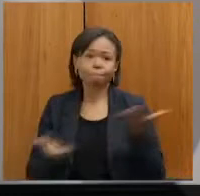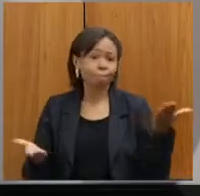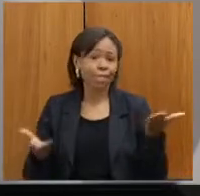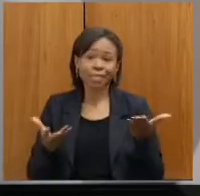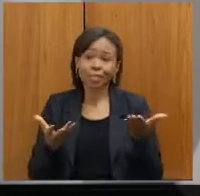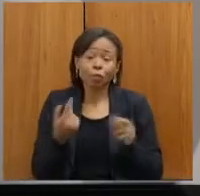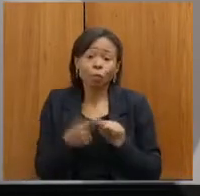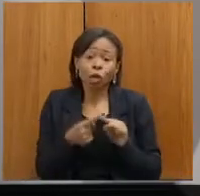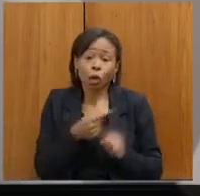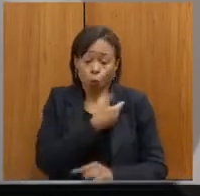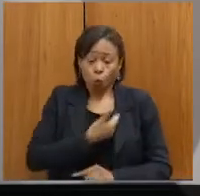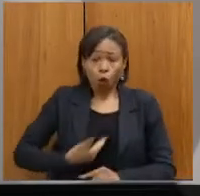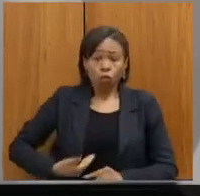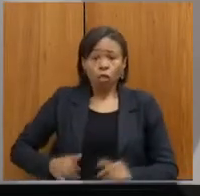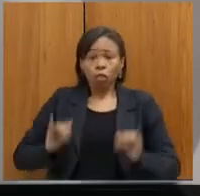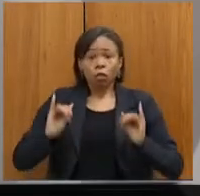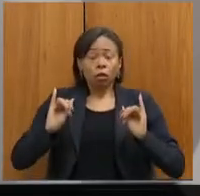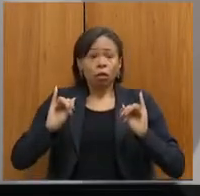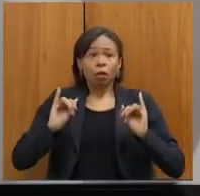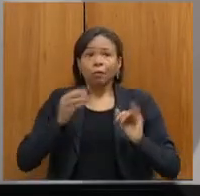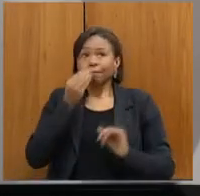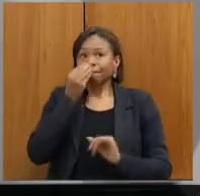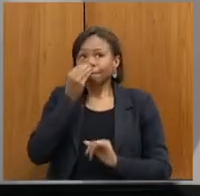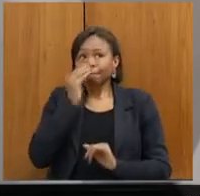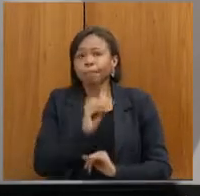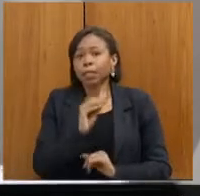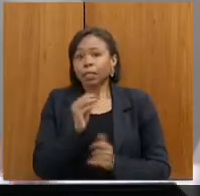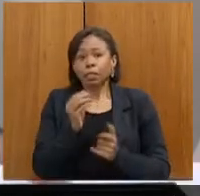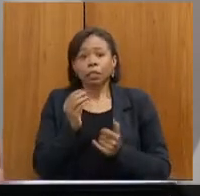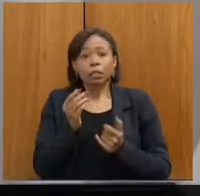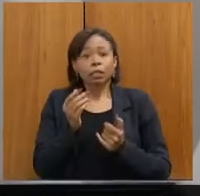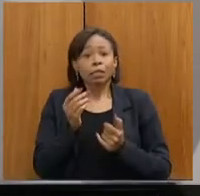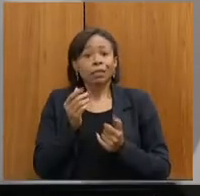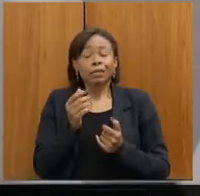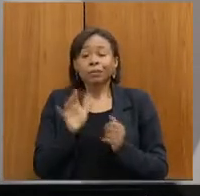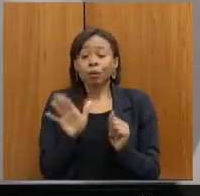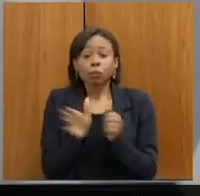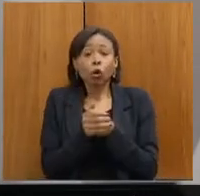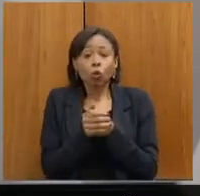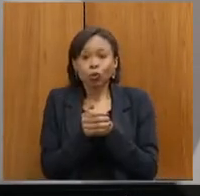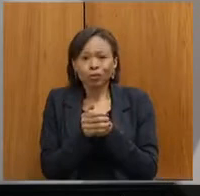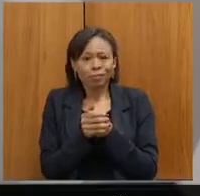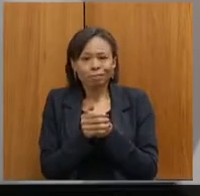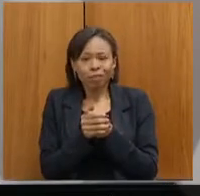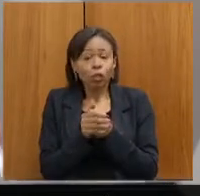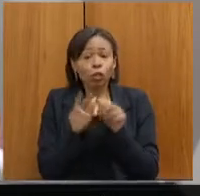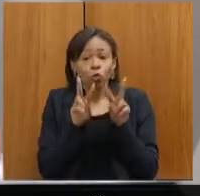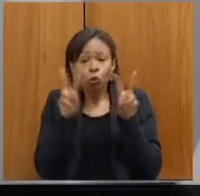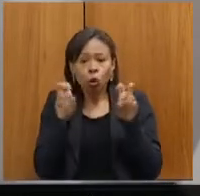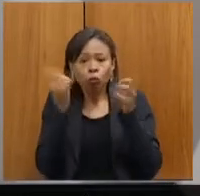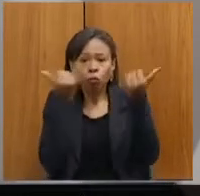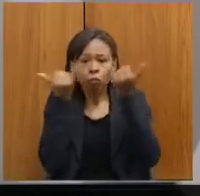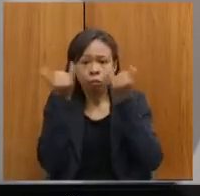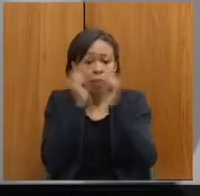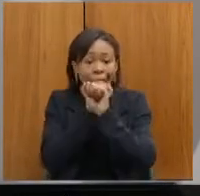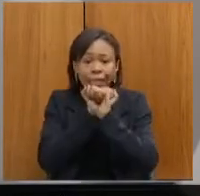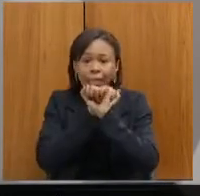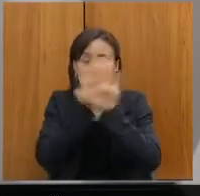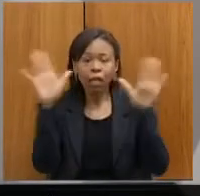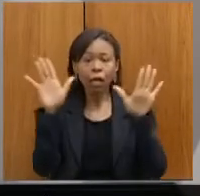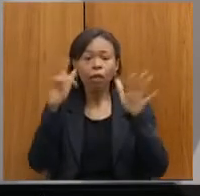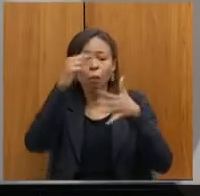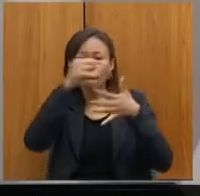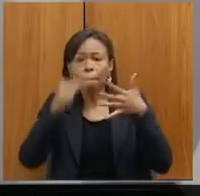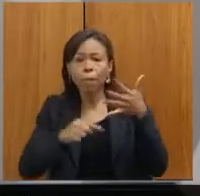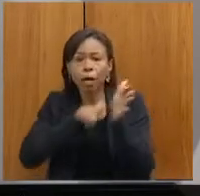se esconde atrás da Total falta de Transparência de um dado fundamental para que essa casa possa